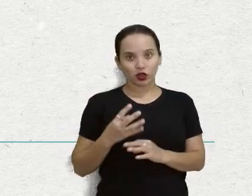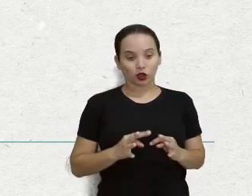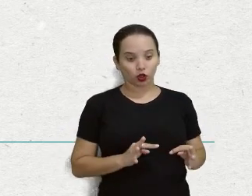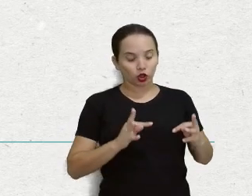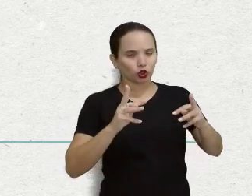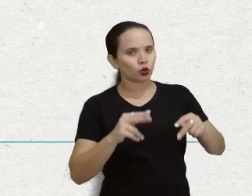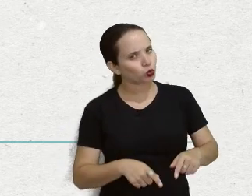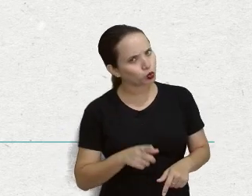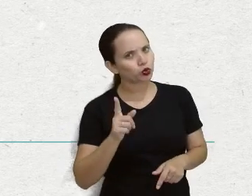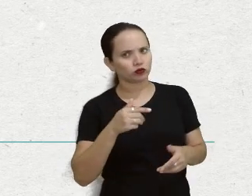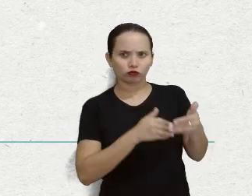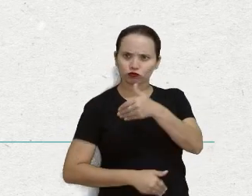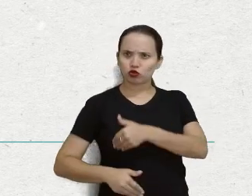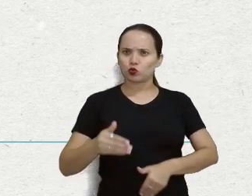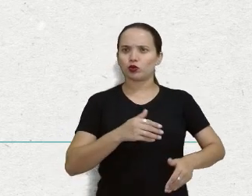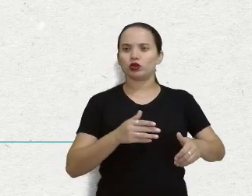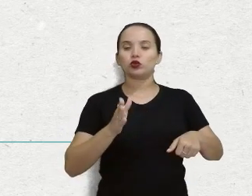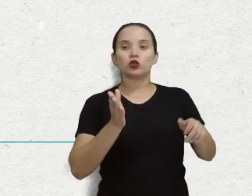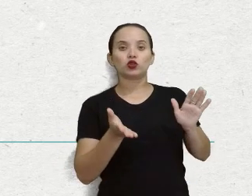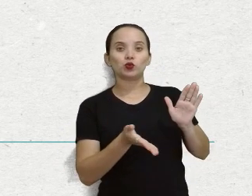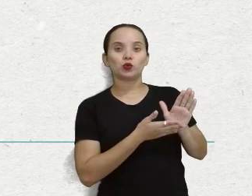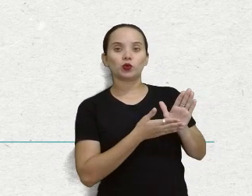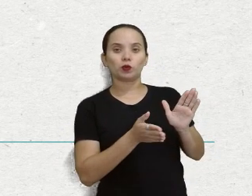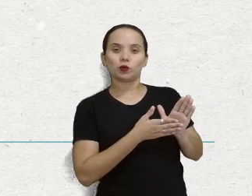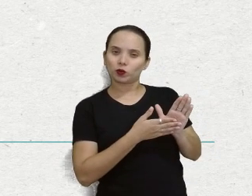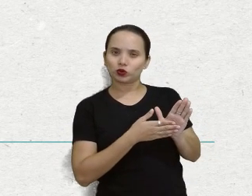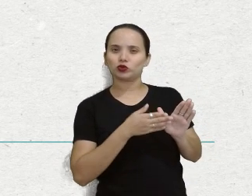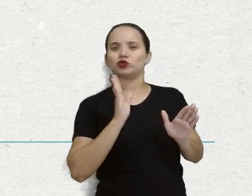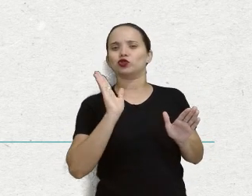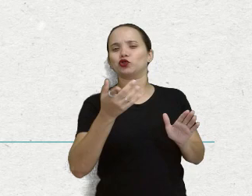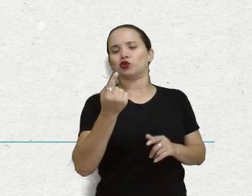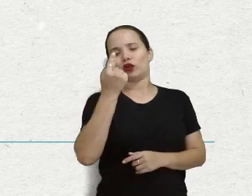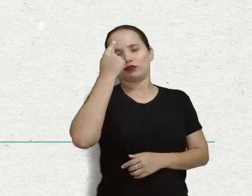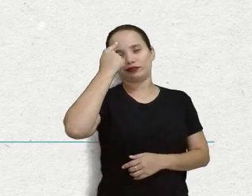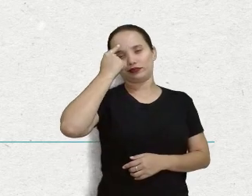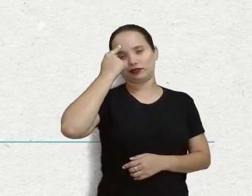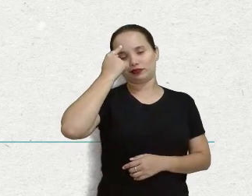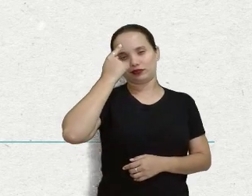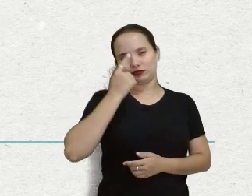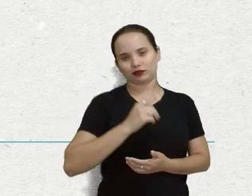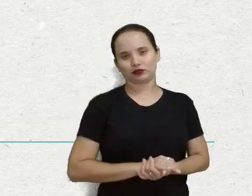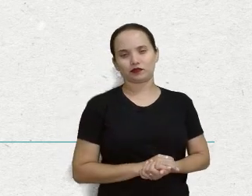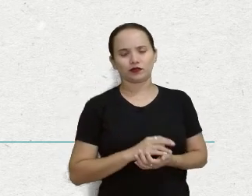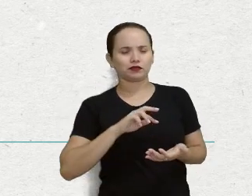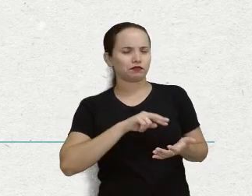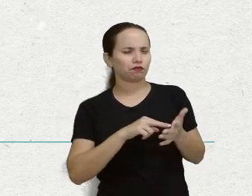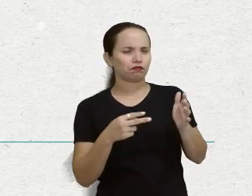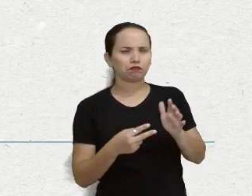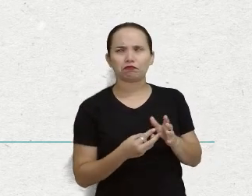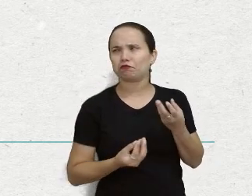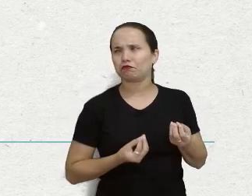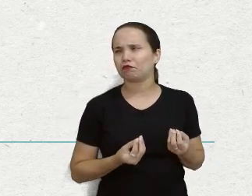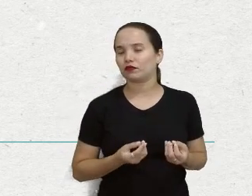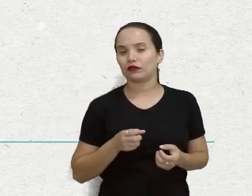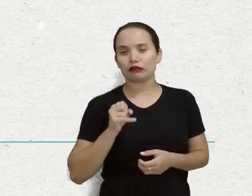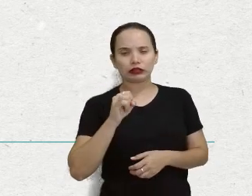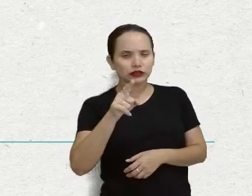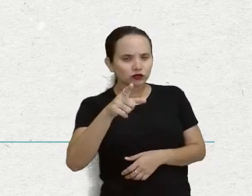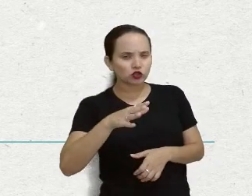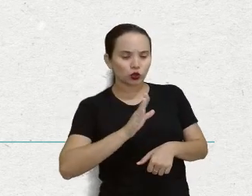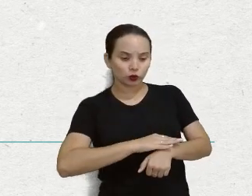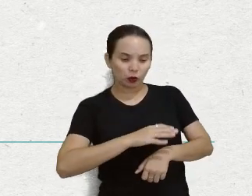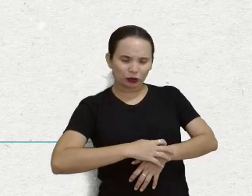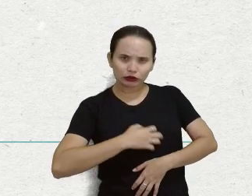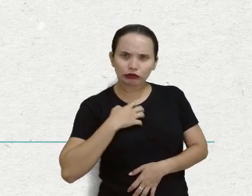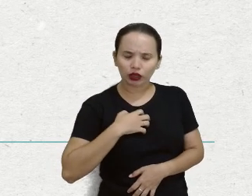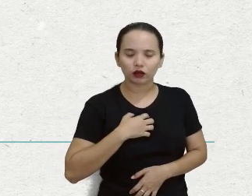os propósitos estabelecidos. Ou seja, se você no momento de fúria grande, no momento de raiva, que todo